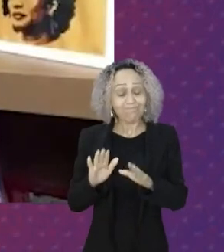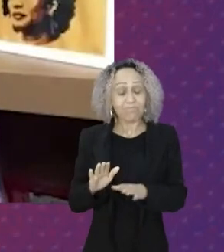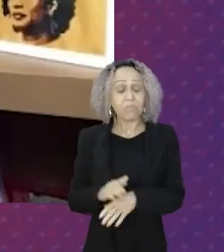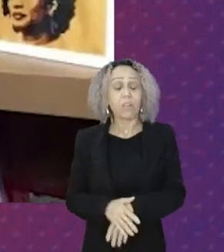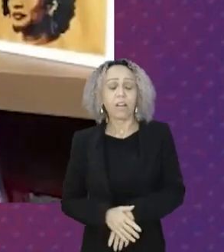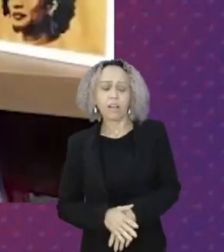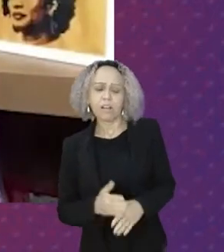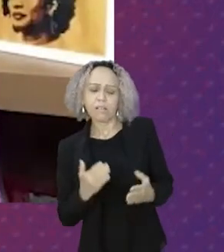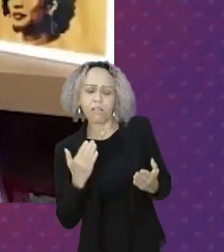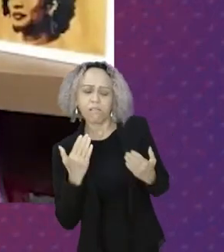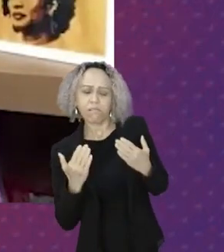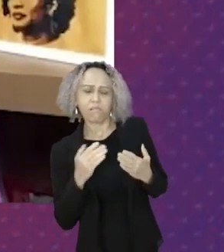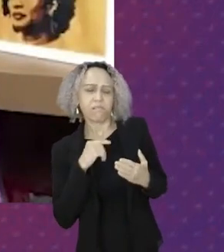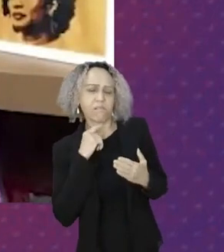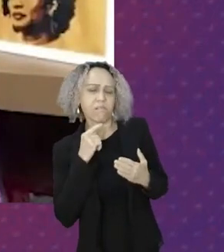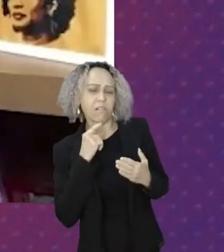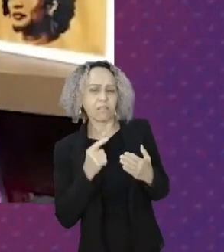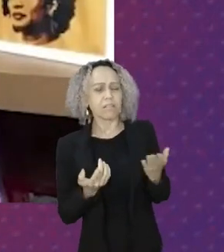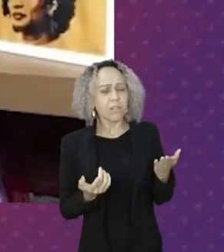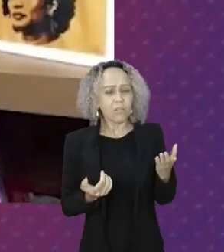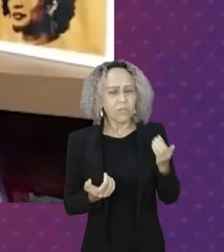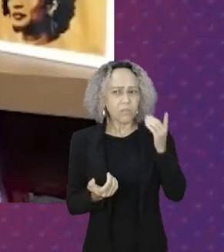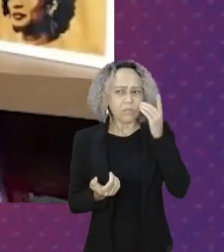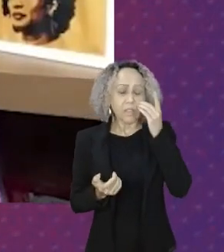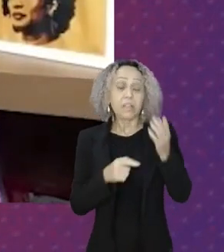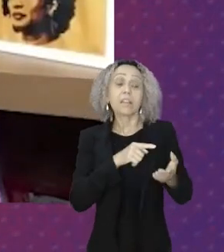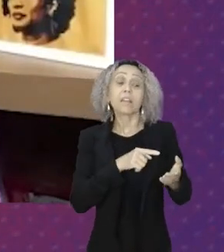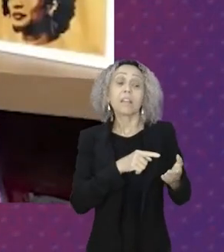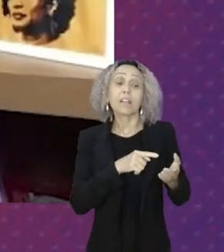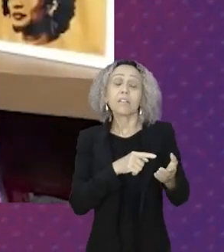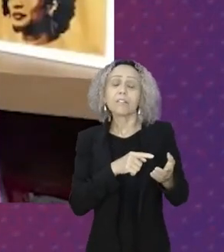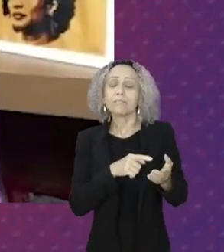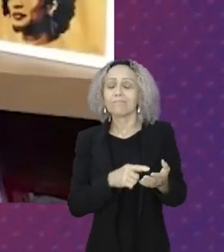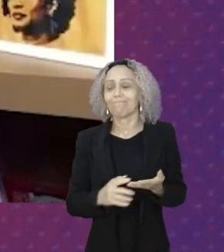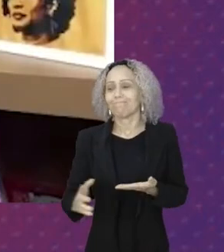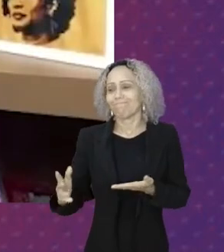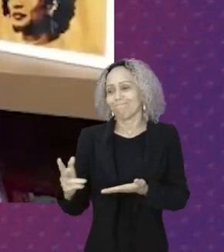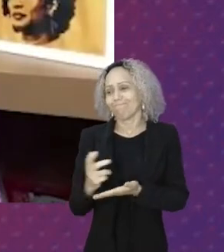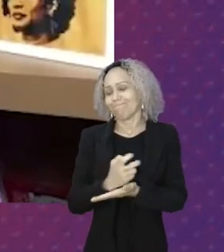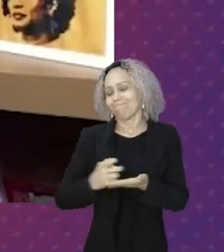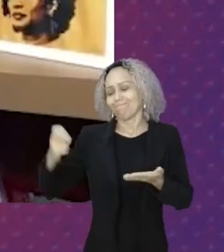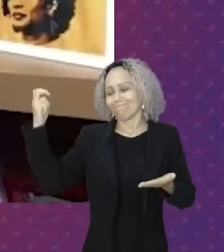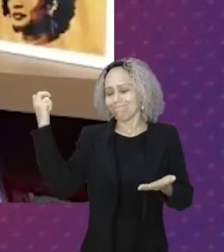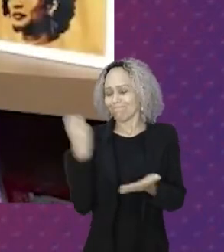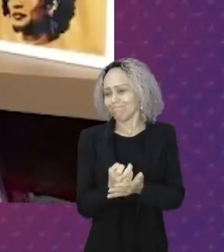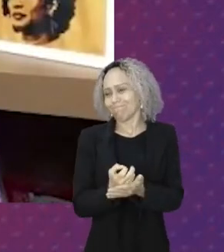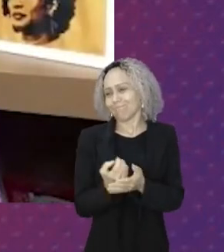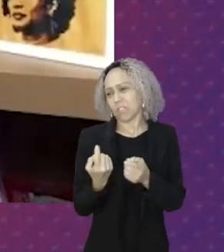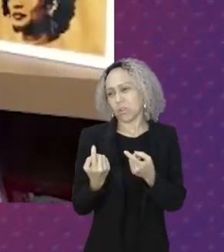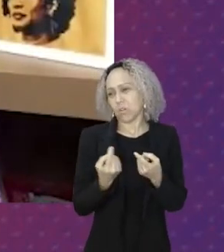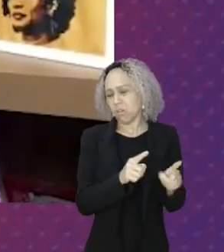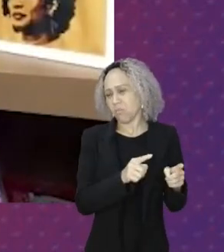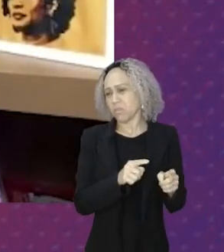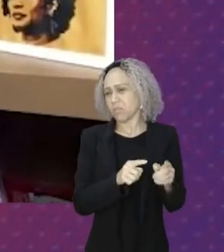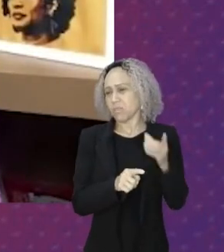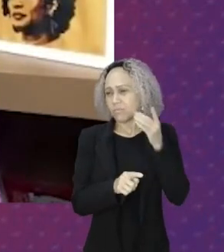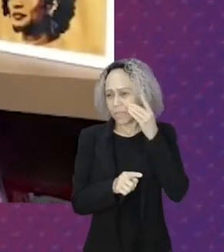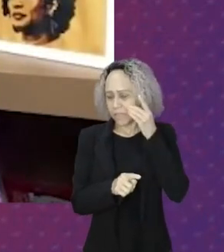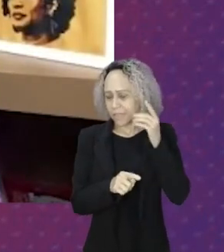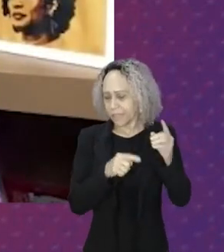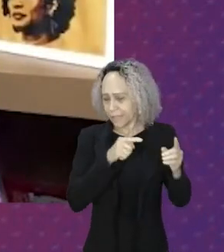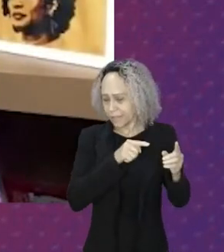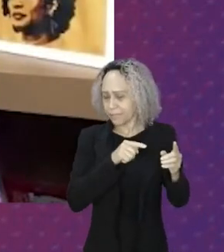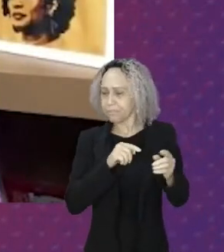golpe. Então, ocupar os espaços de comando é também um perigo para